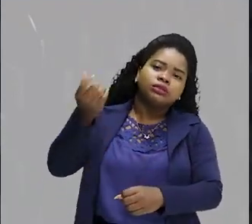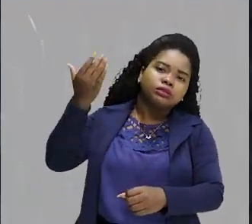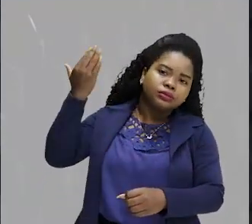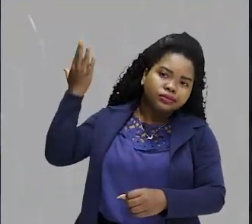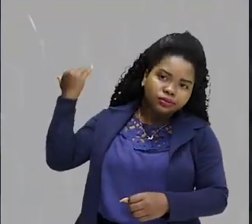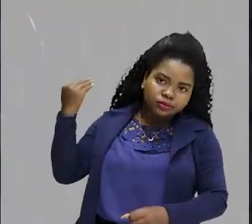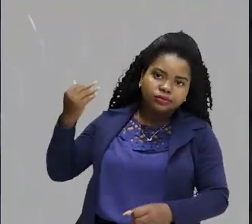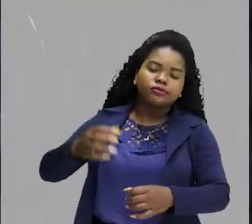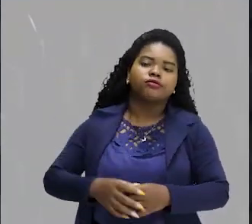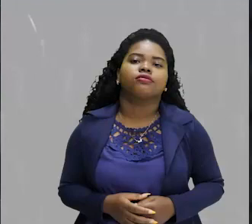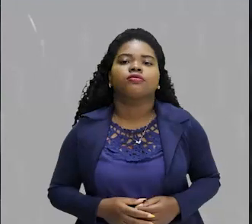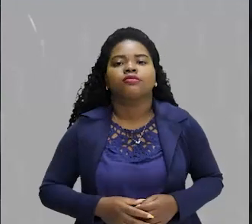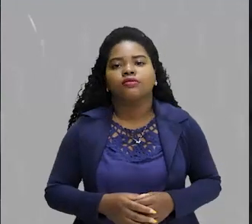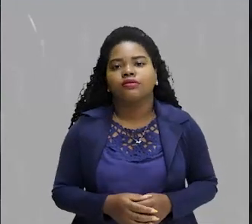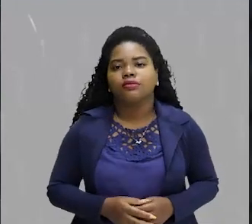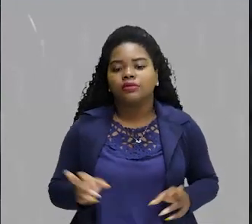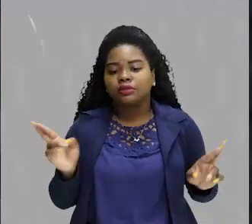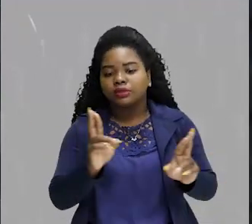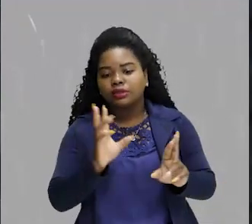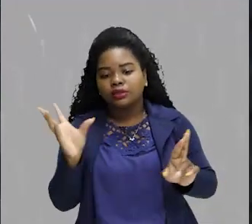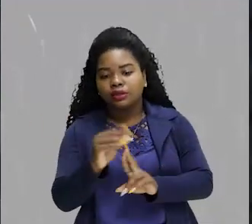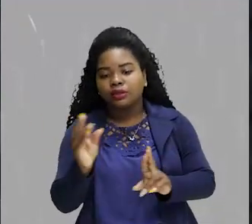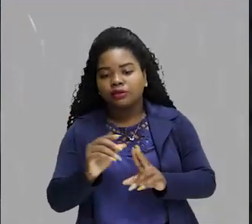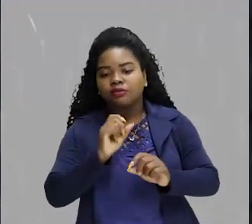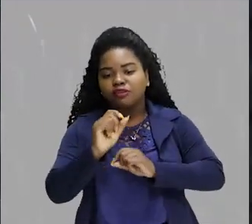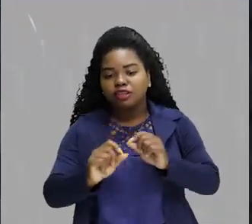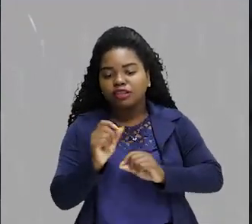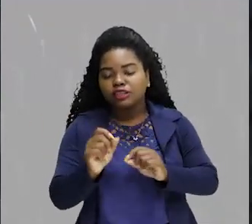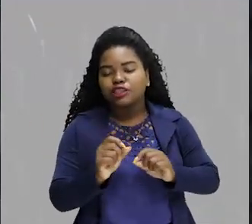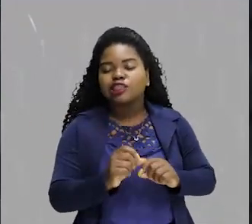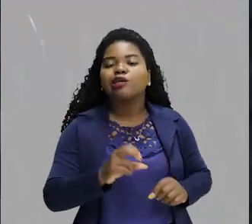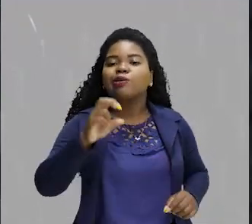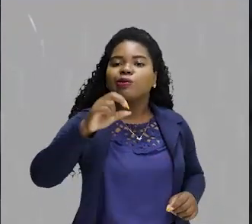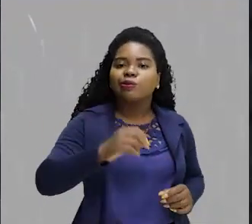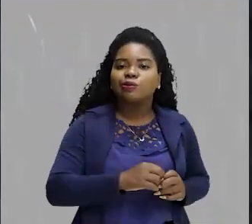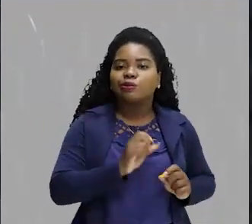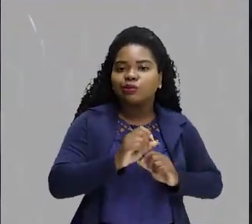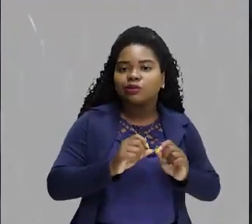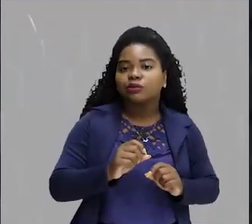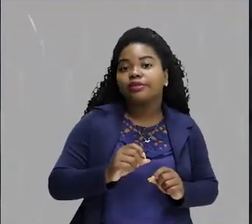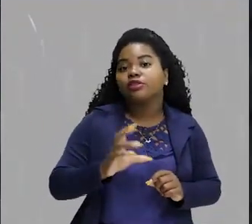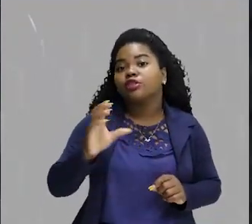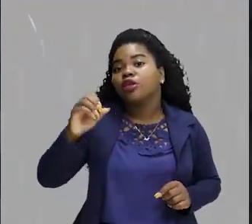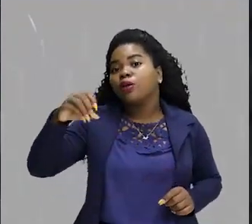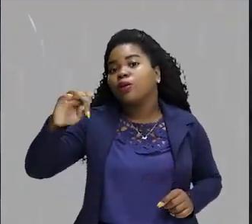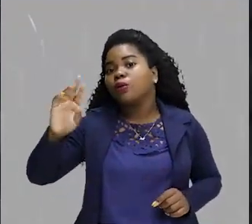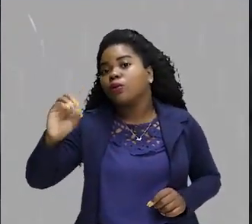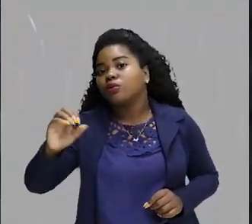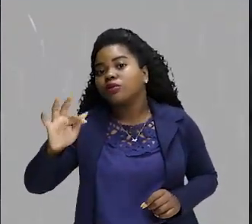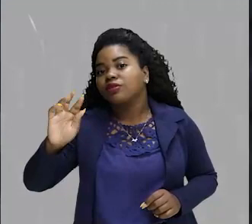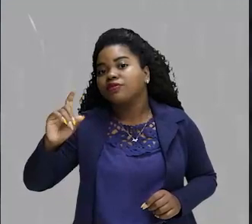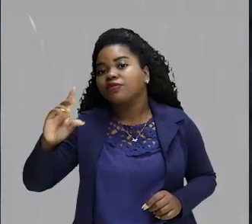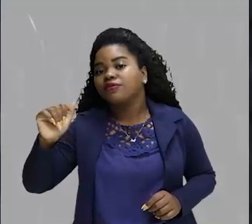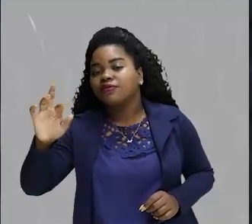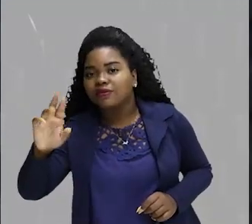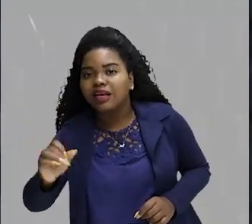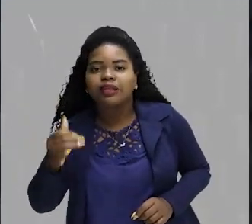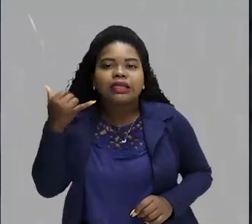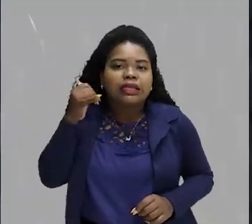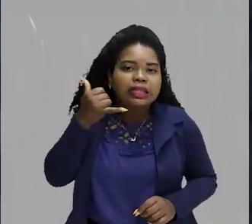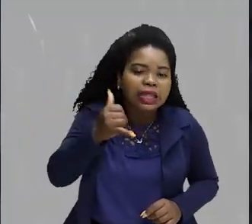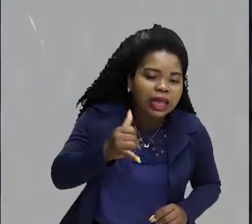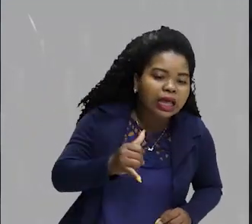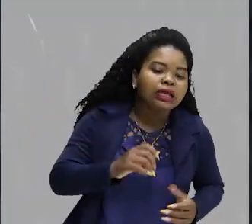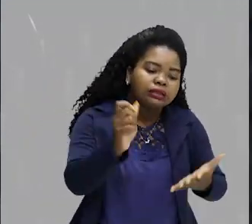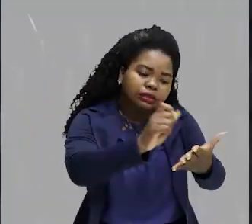por exemplo, nos contos de fadas, nas narrativas, nas histórias que tratam de algum acontecimento passado. E aí, quando você quer